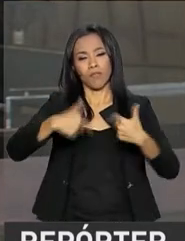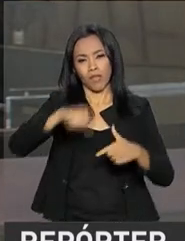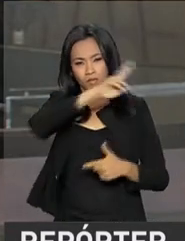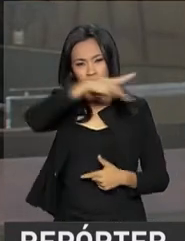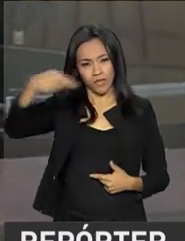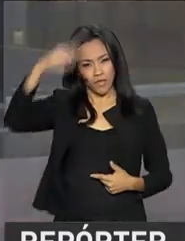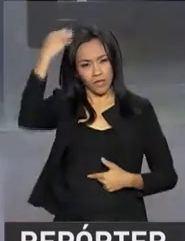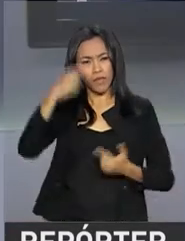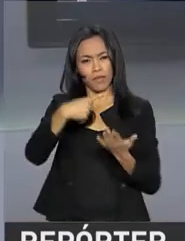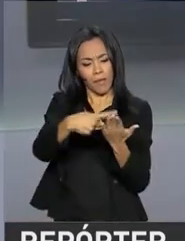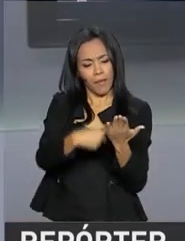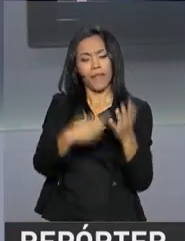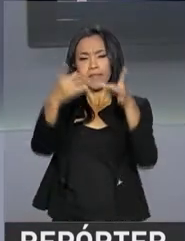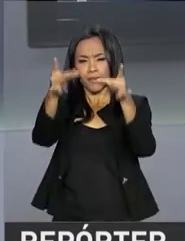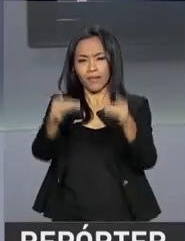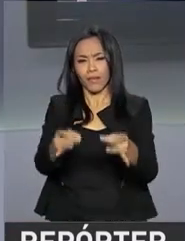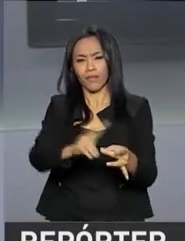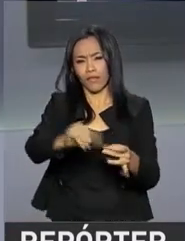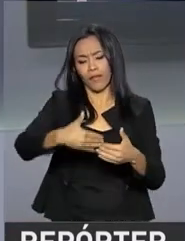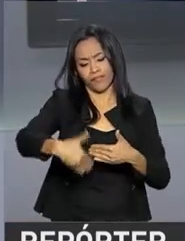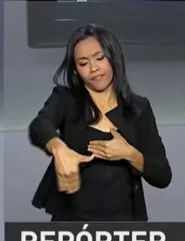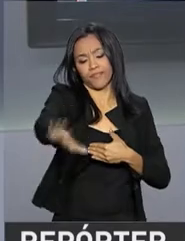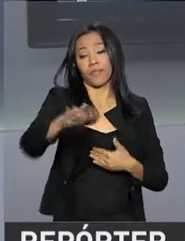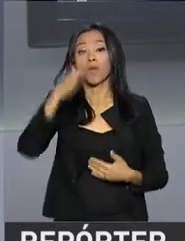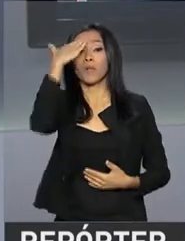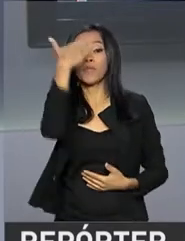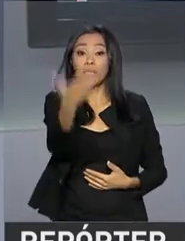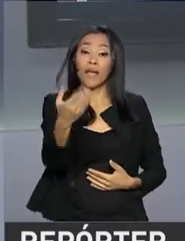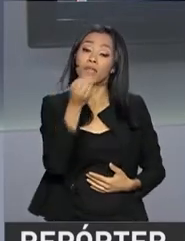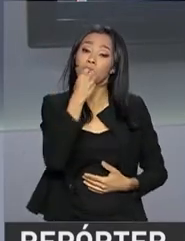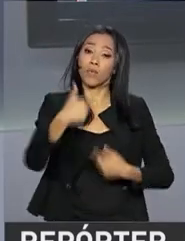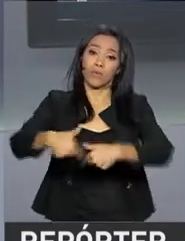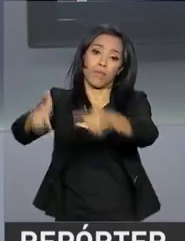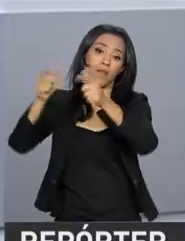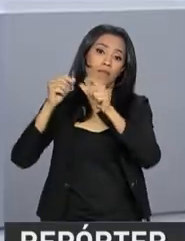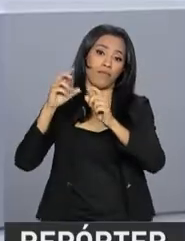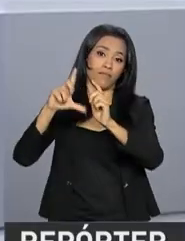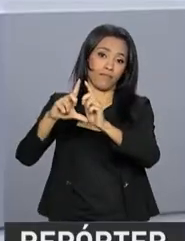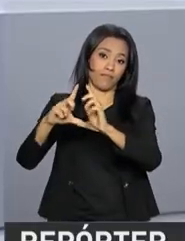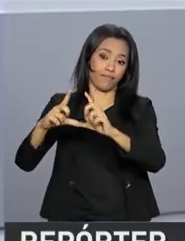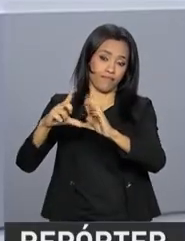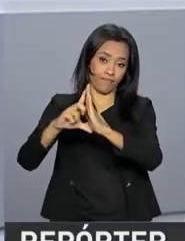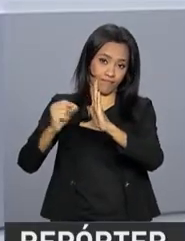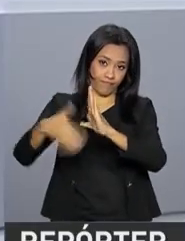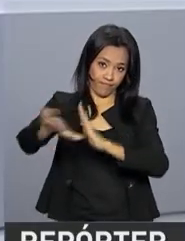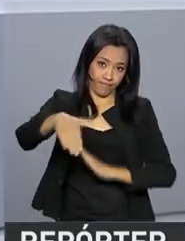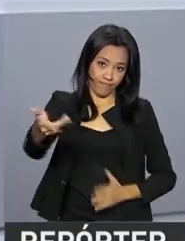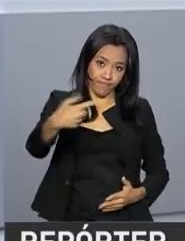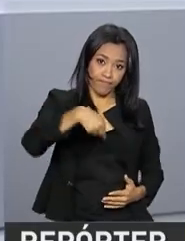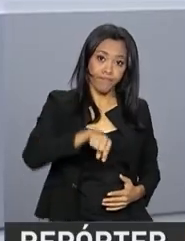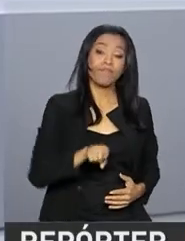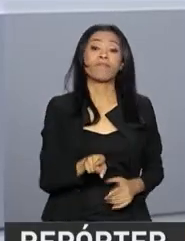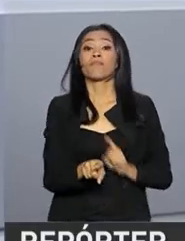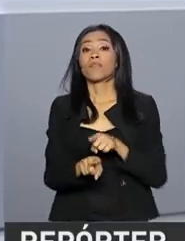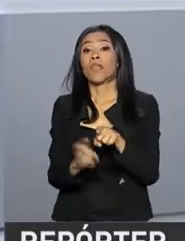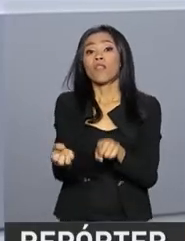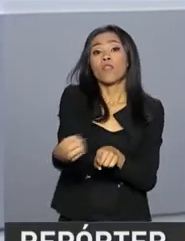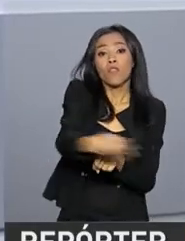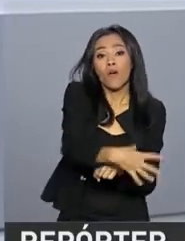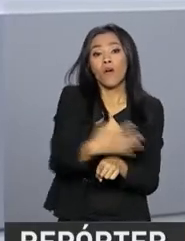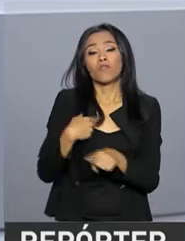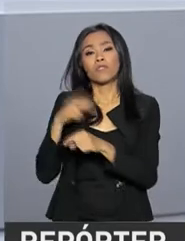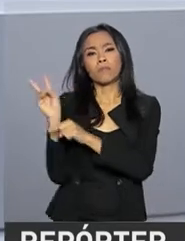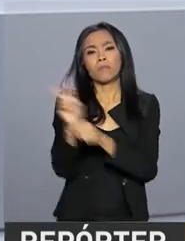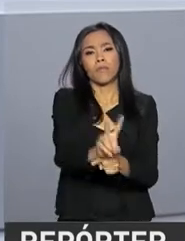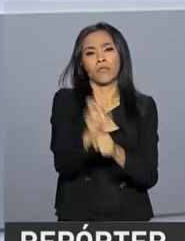são obrigadas nem pelas suas informações vão trabalham no planalto novas linhas de crédito que incentivam a